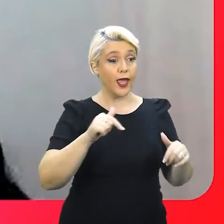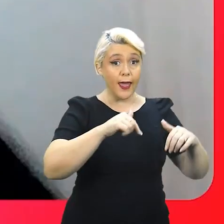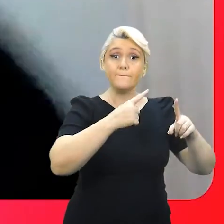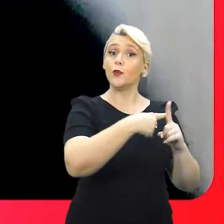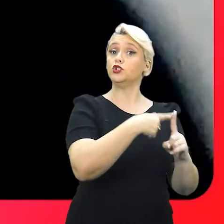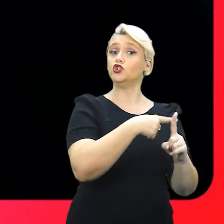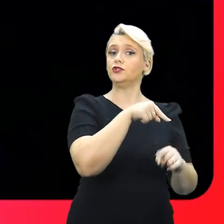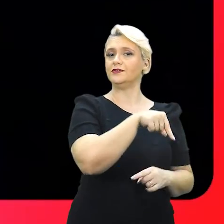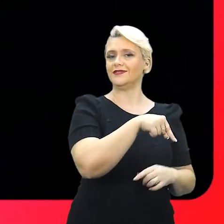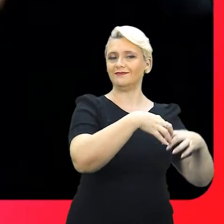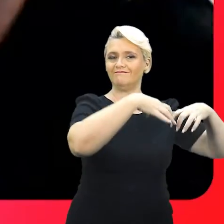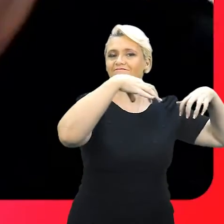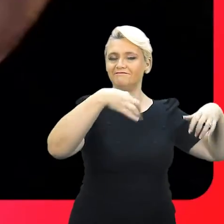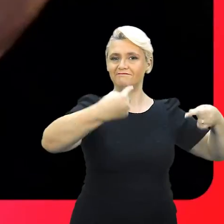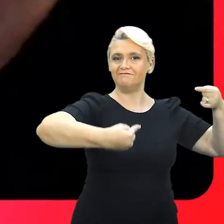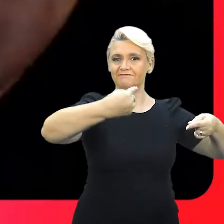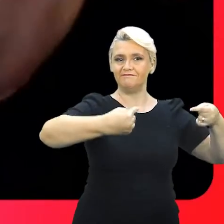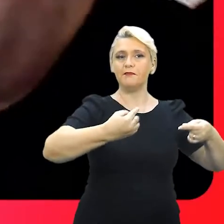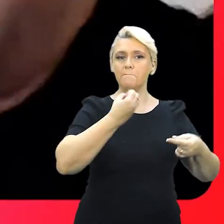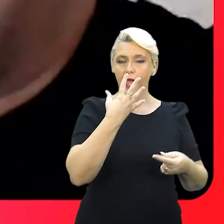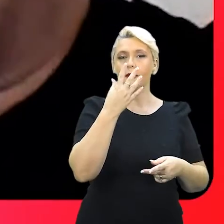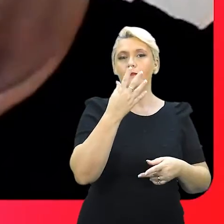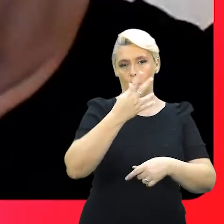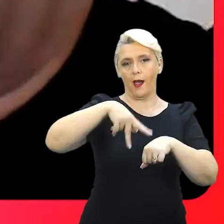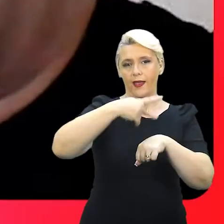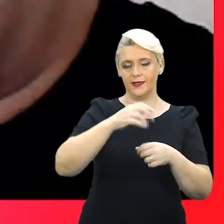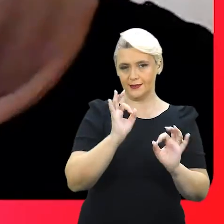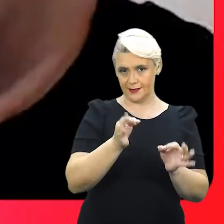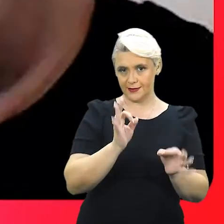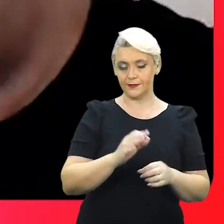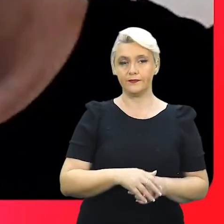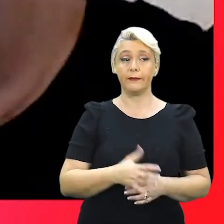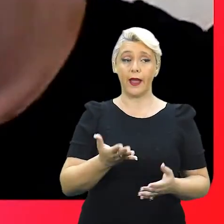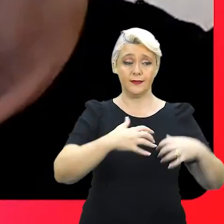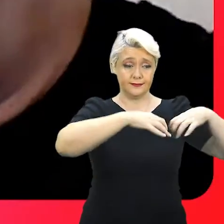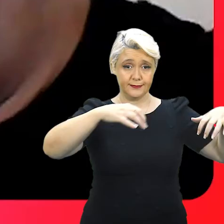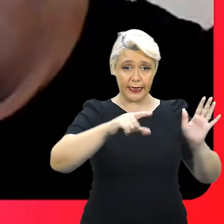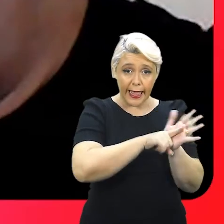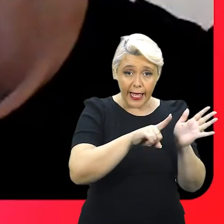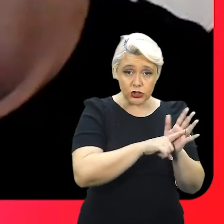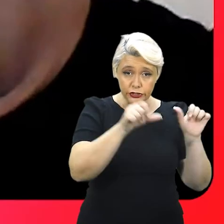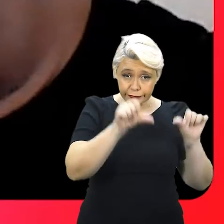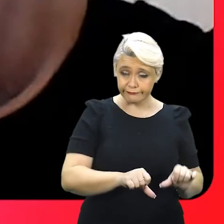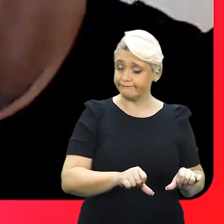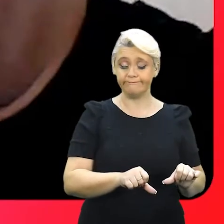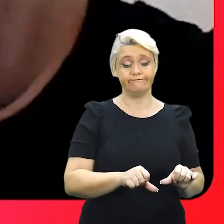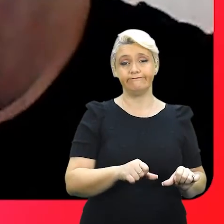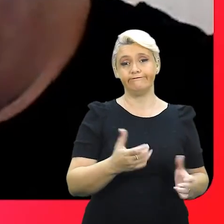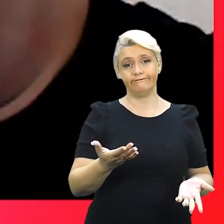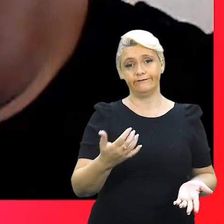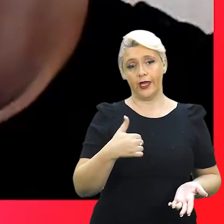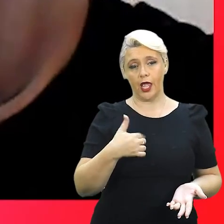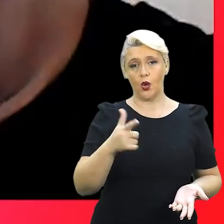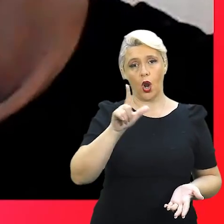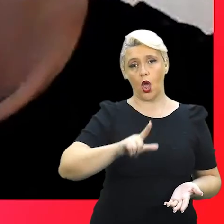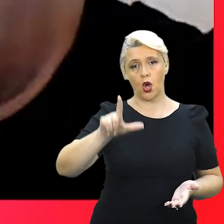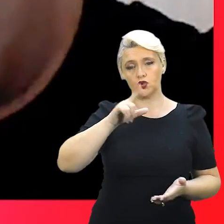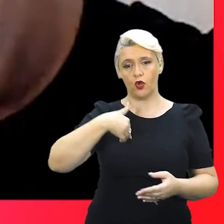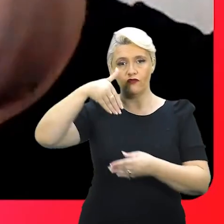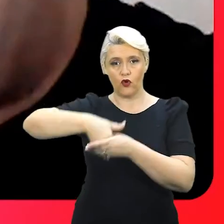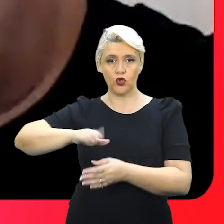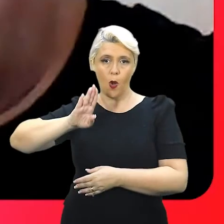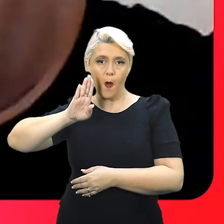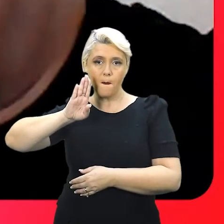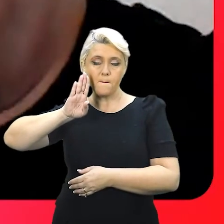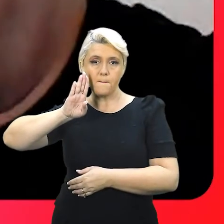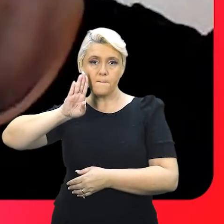boa, ela faz bem para o país, né? A ruim, porque evidentemente, eu não voto nem em Bolsonaro,